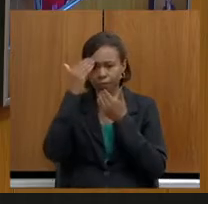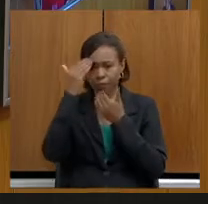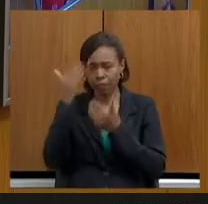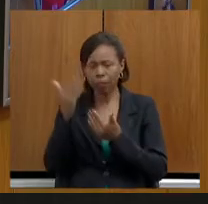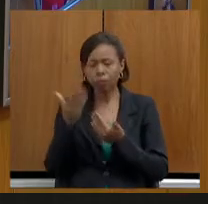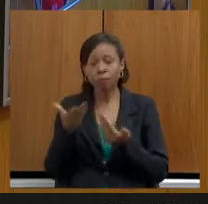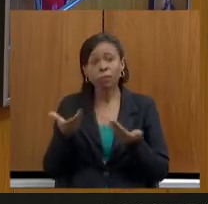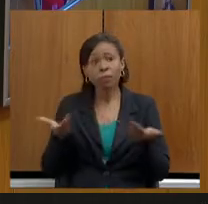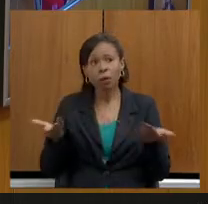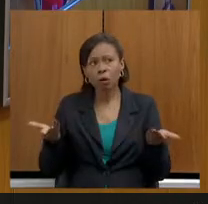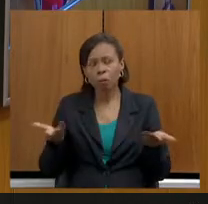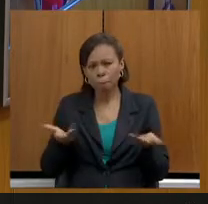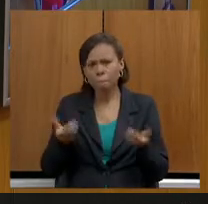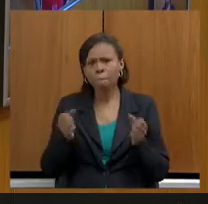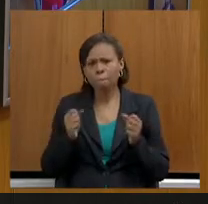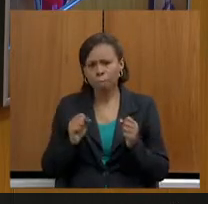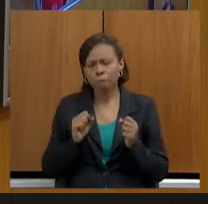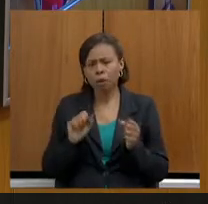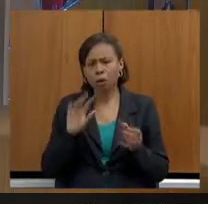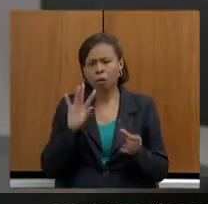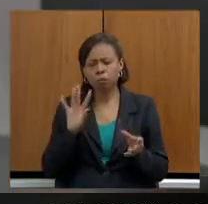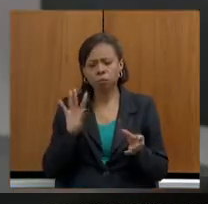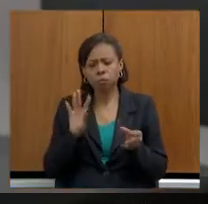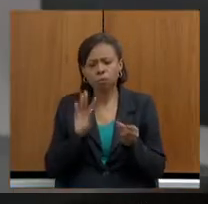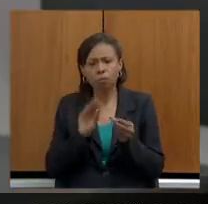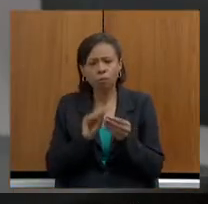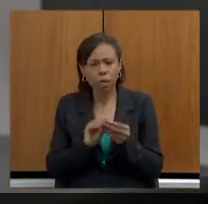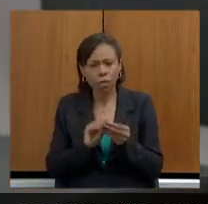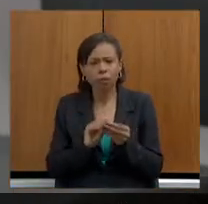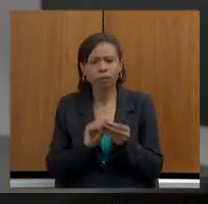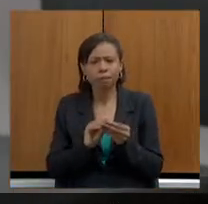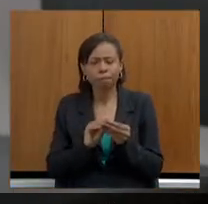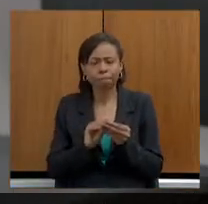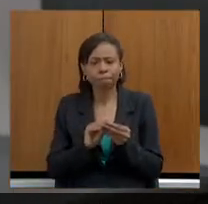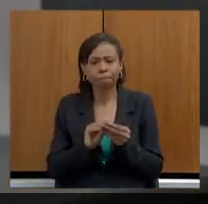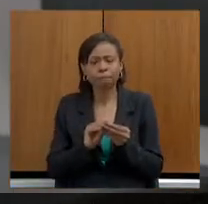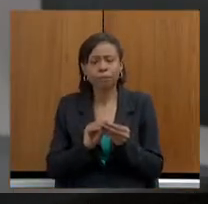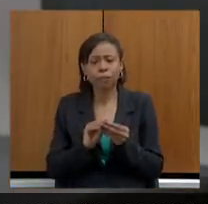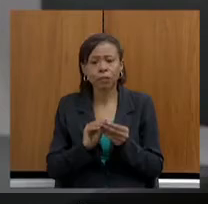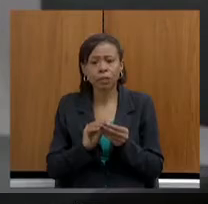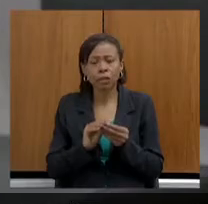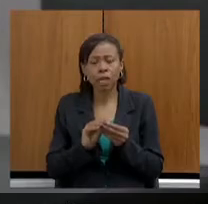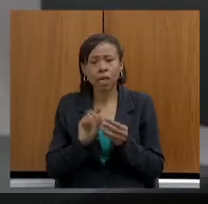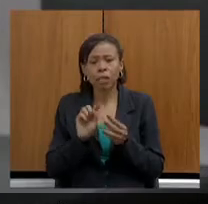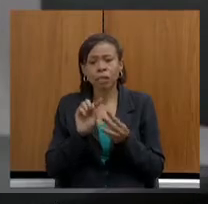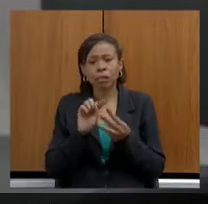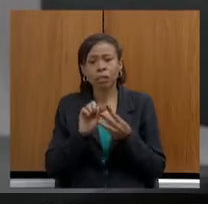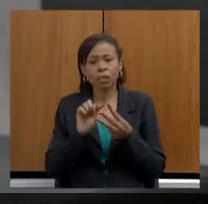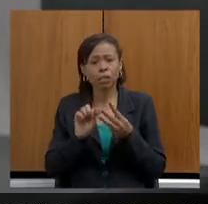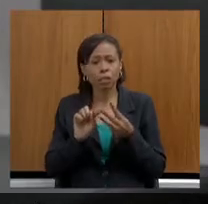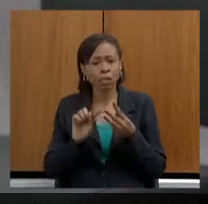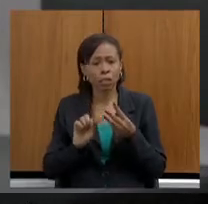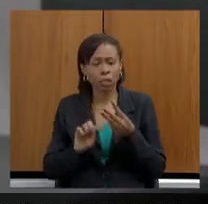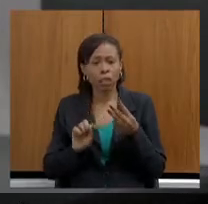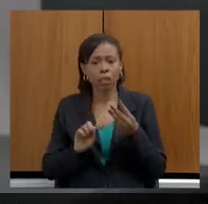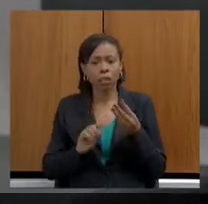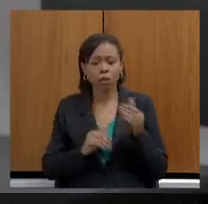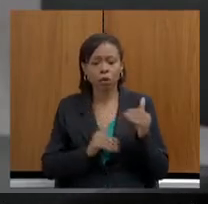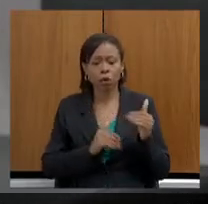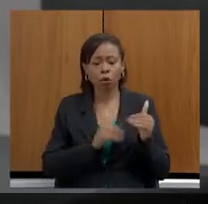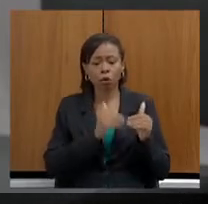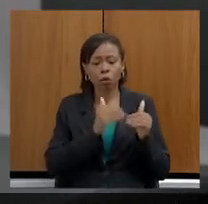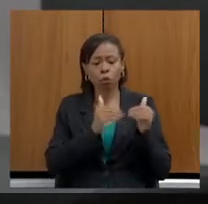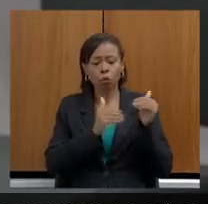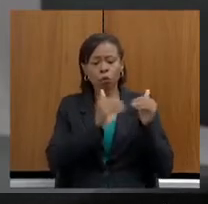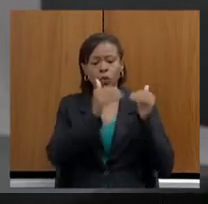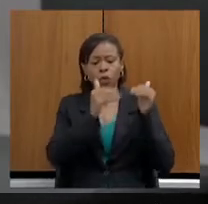sintetizar essa esse processo em três três processos Paralelos